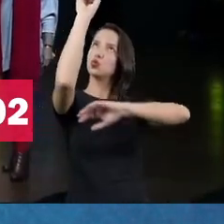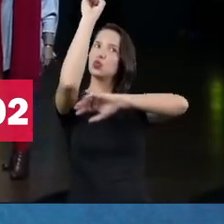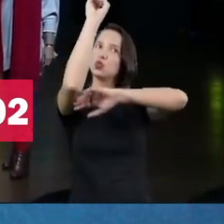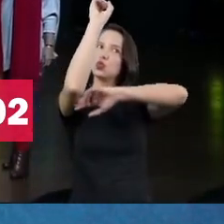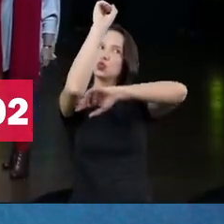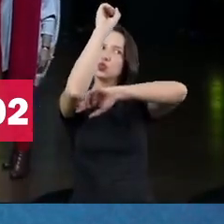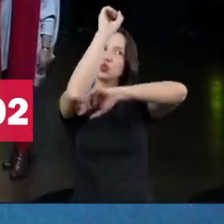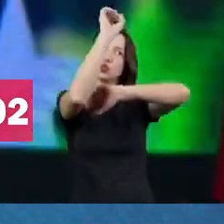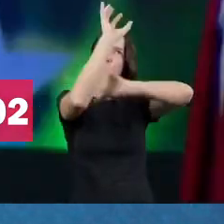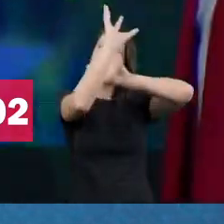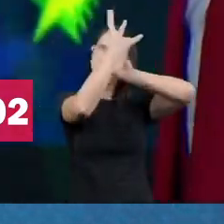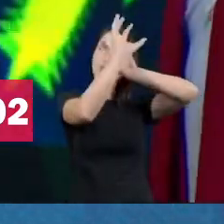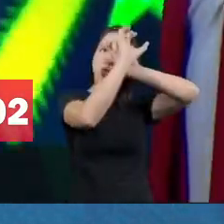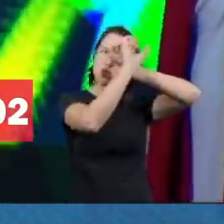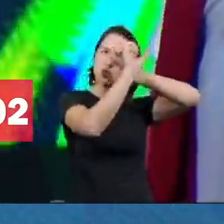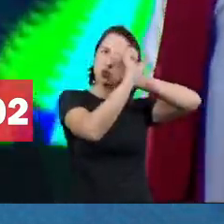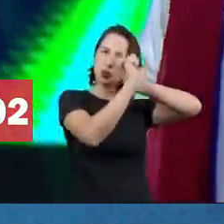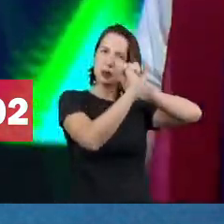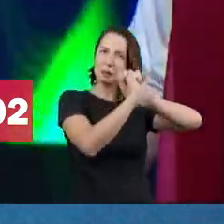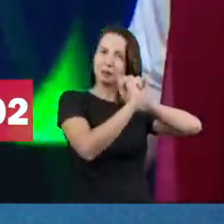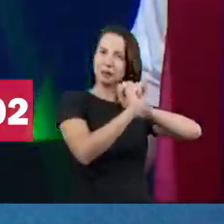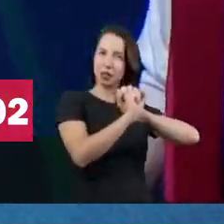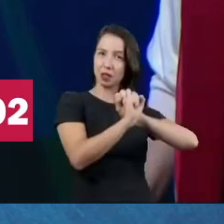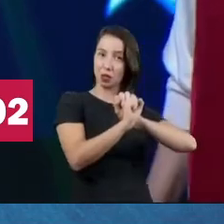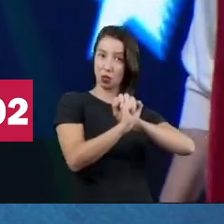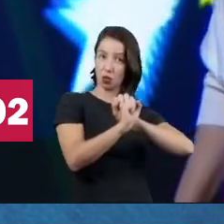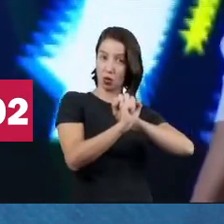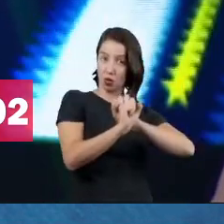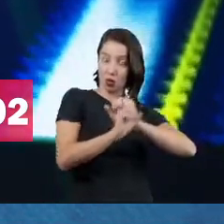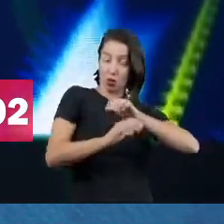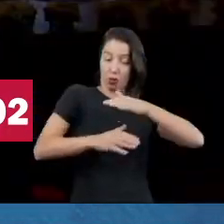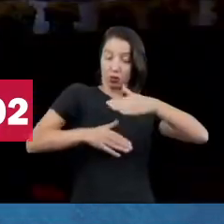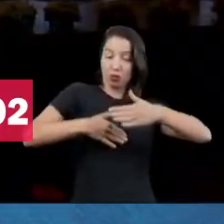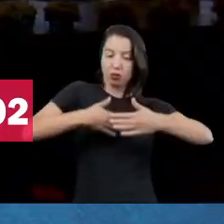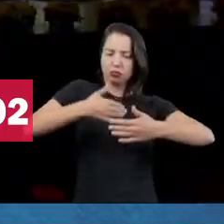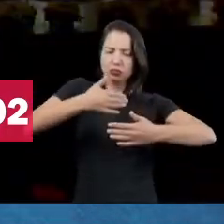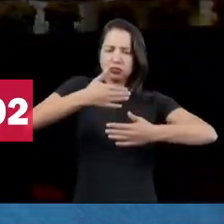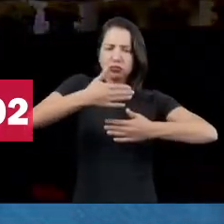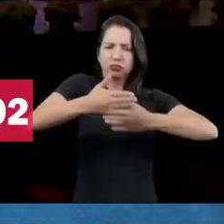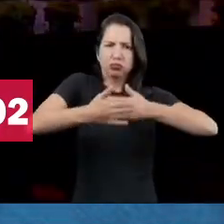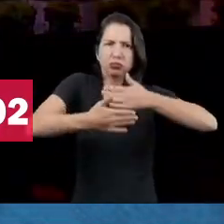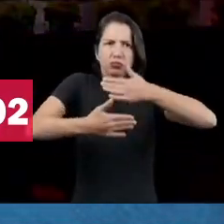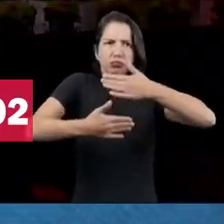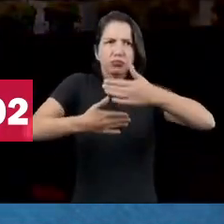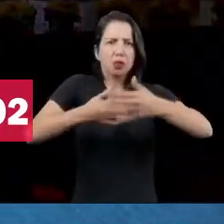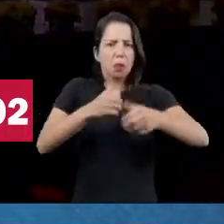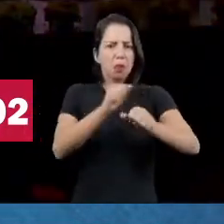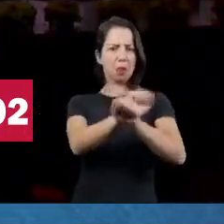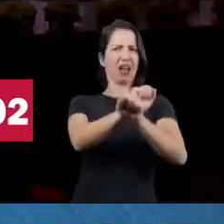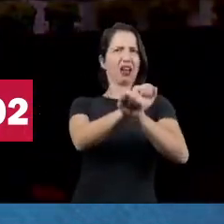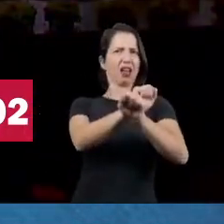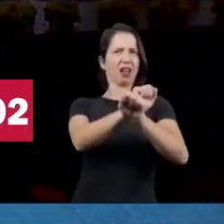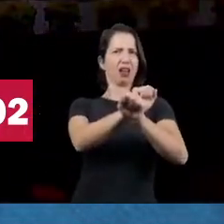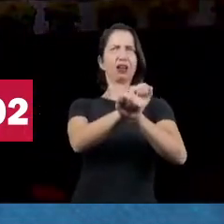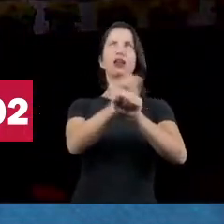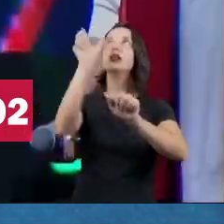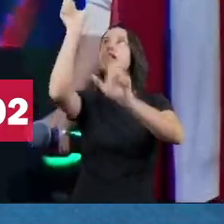tempo, não dá pra contar estrelas que brilham no